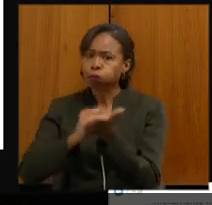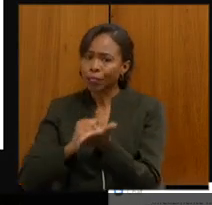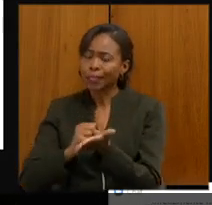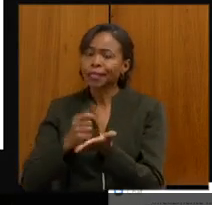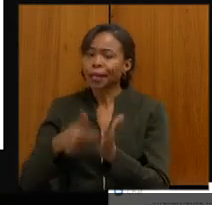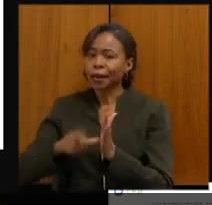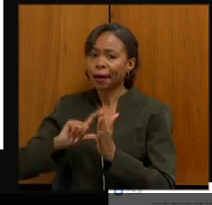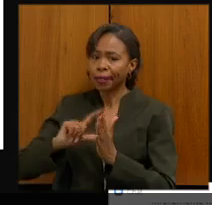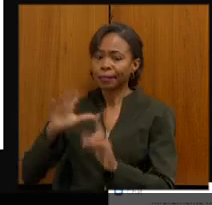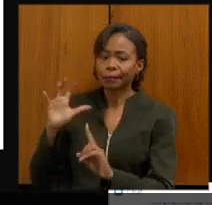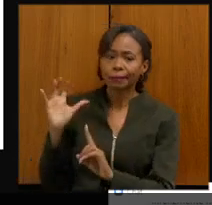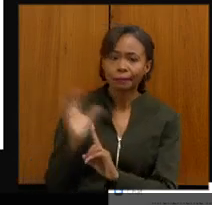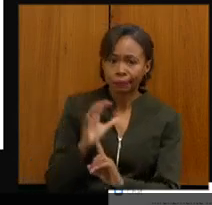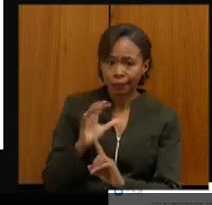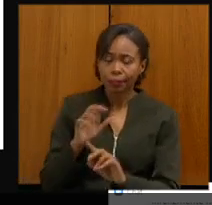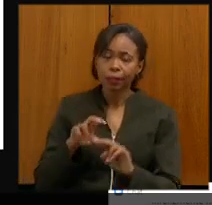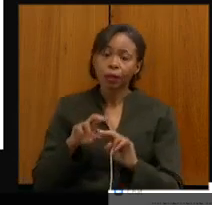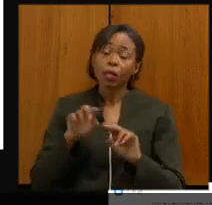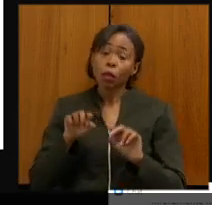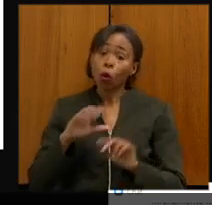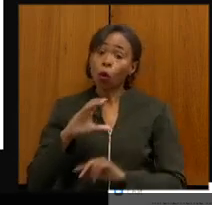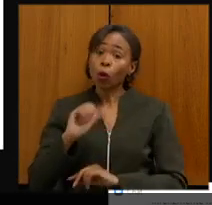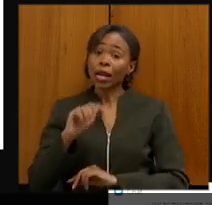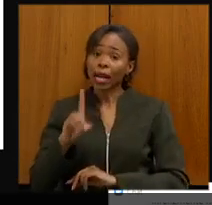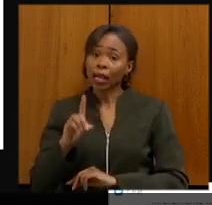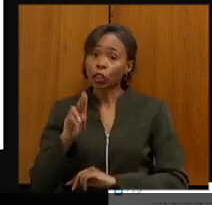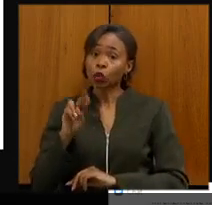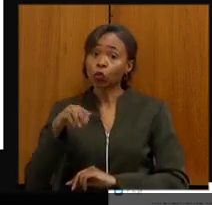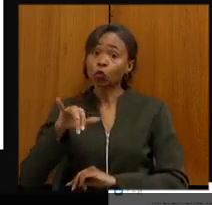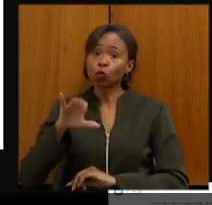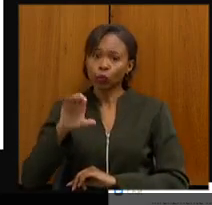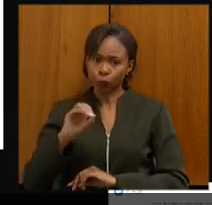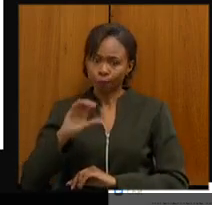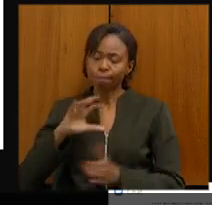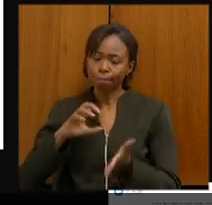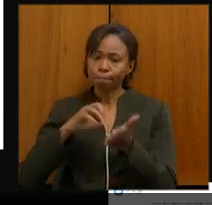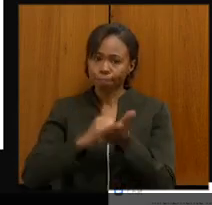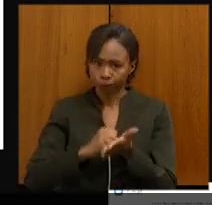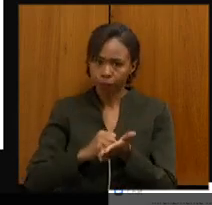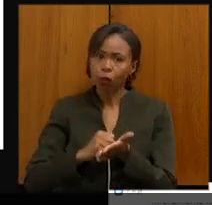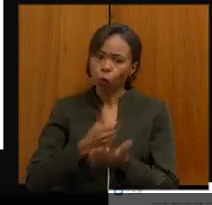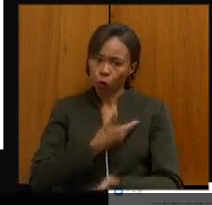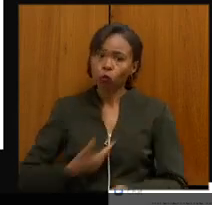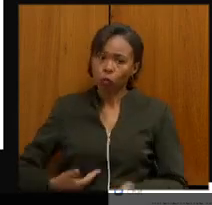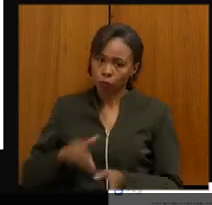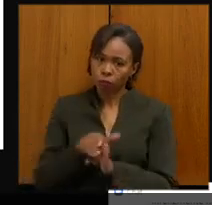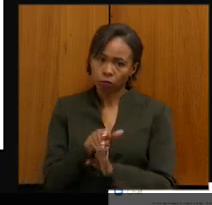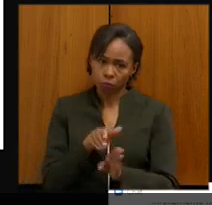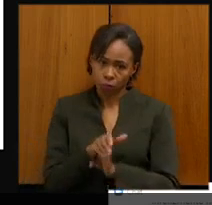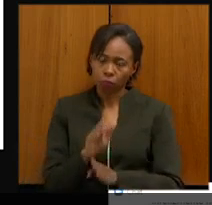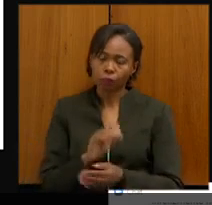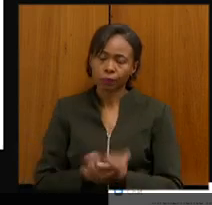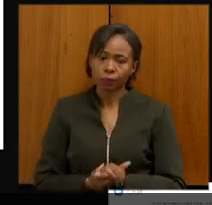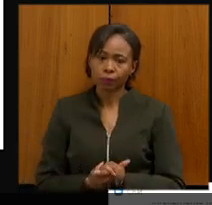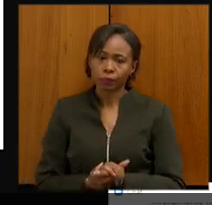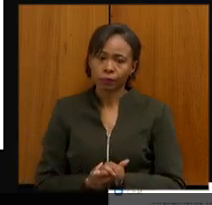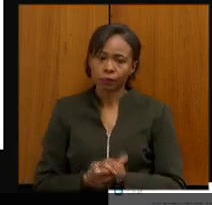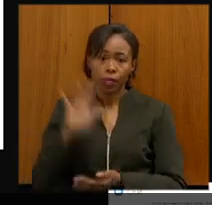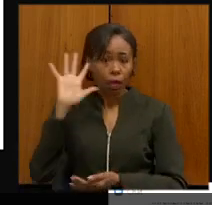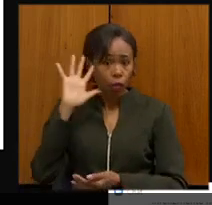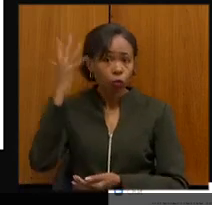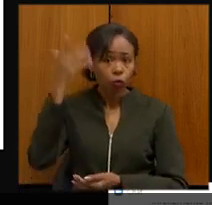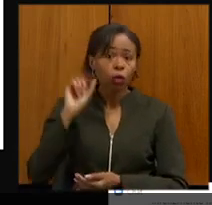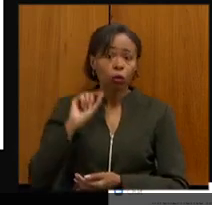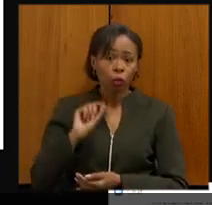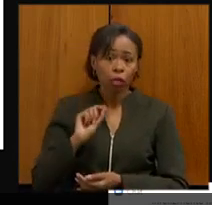pelo CAD único e os municípios Precisam fazer e o Estado tem orientado sempre nesse sentido providências